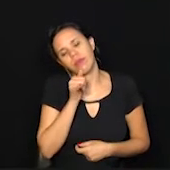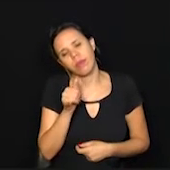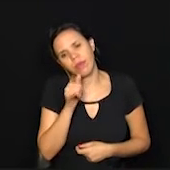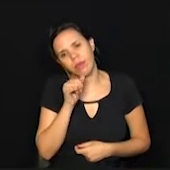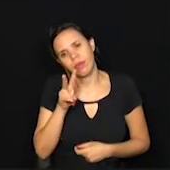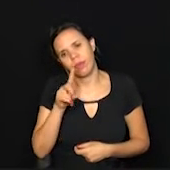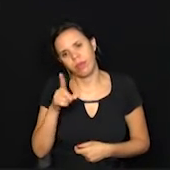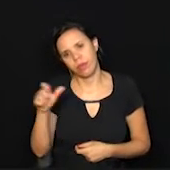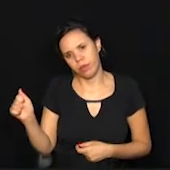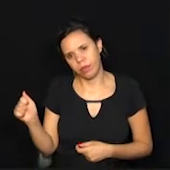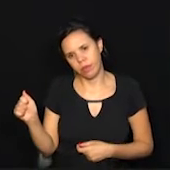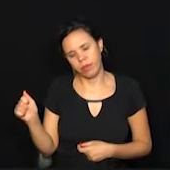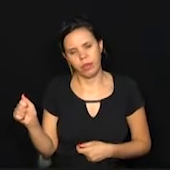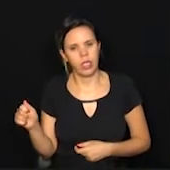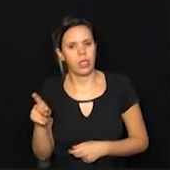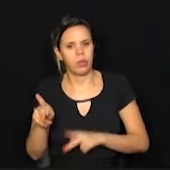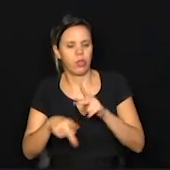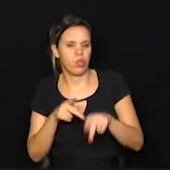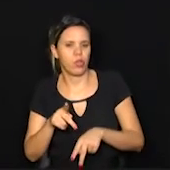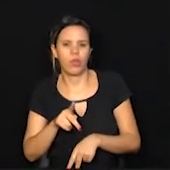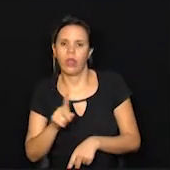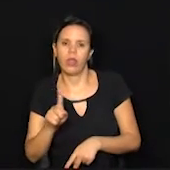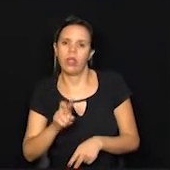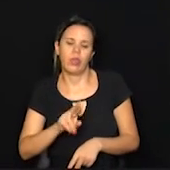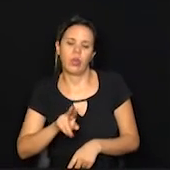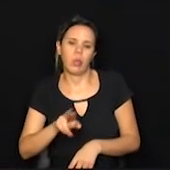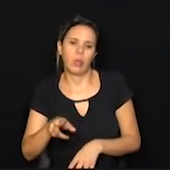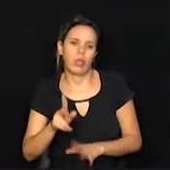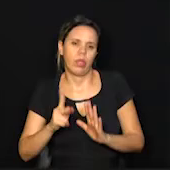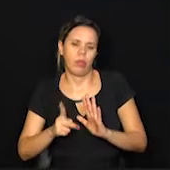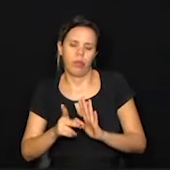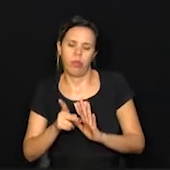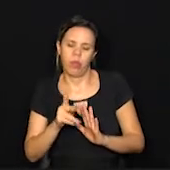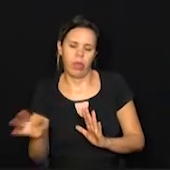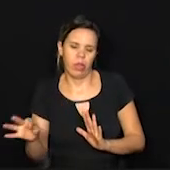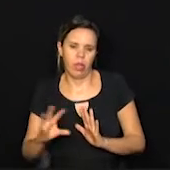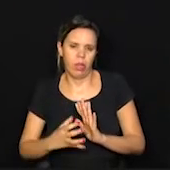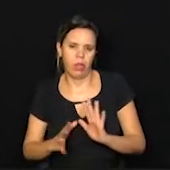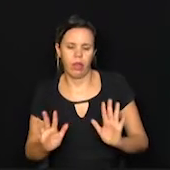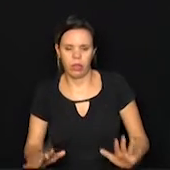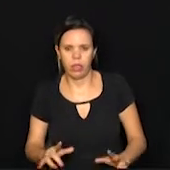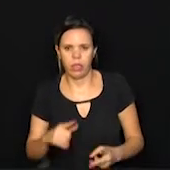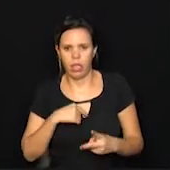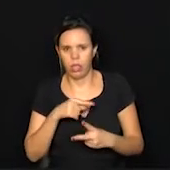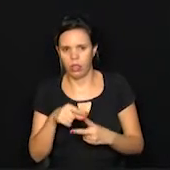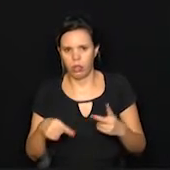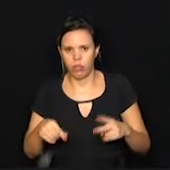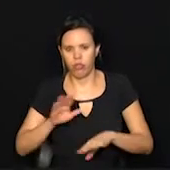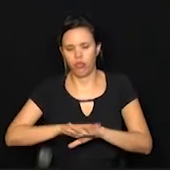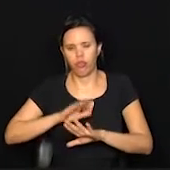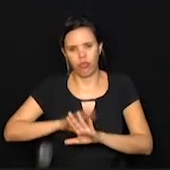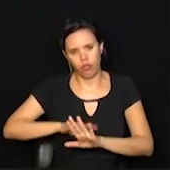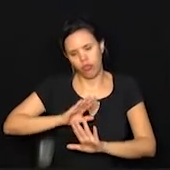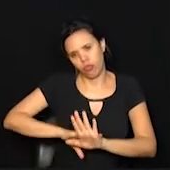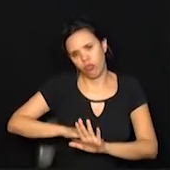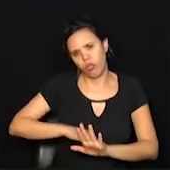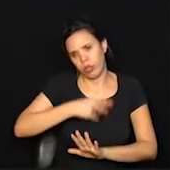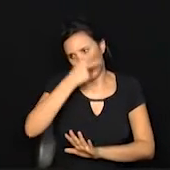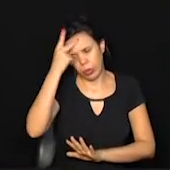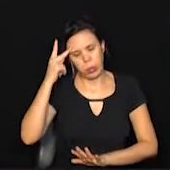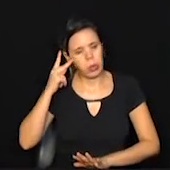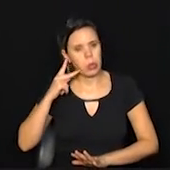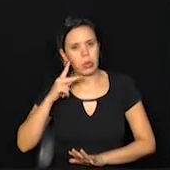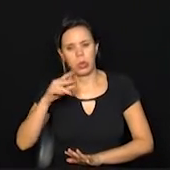a Vanda falou do do antipetismo beija tem duas ferramentas ideológicas que os golpistas